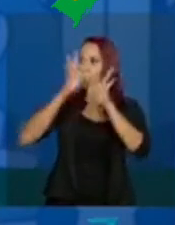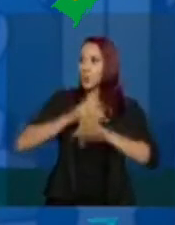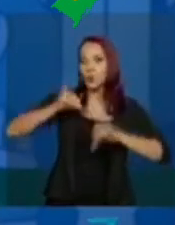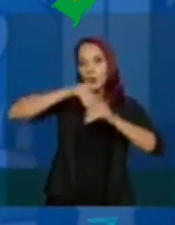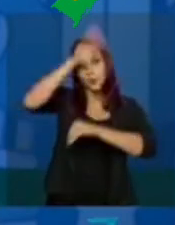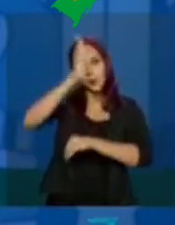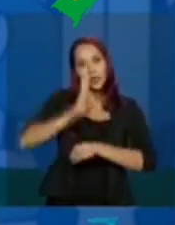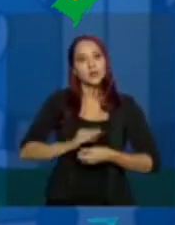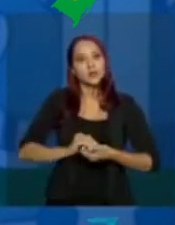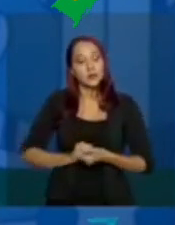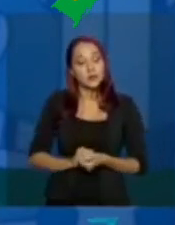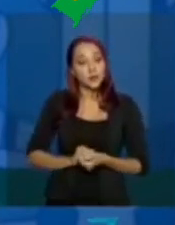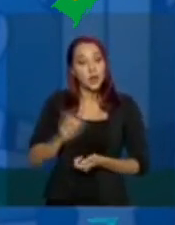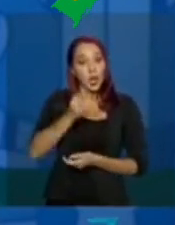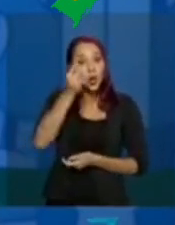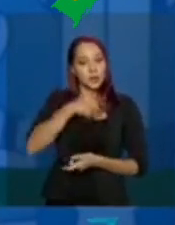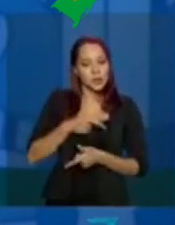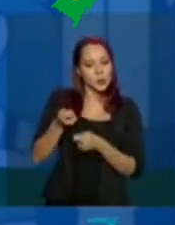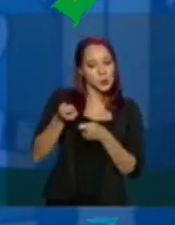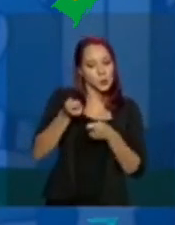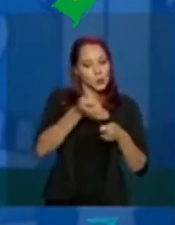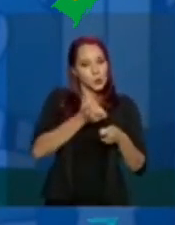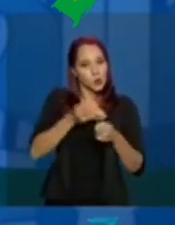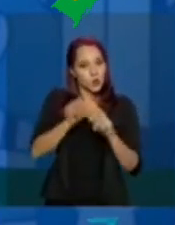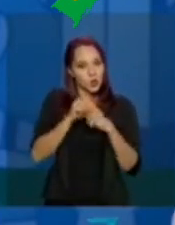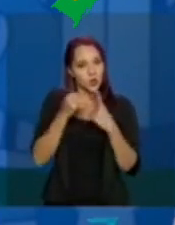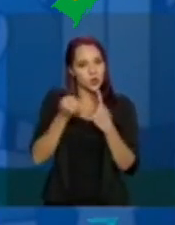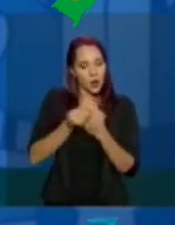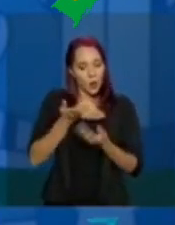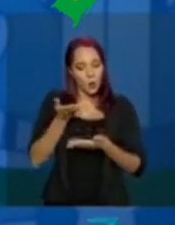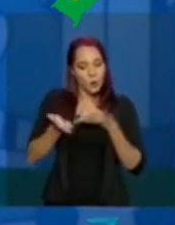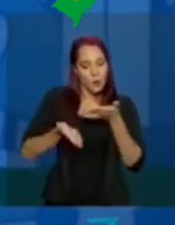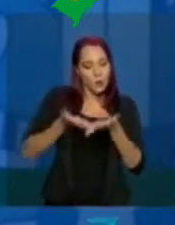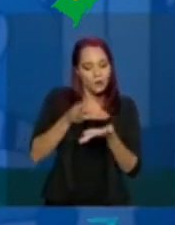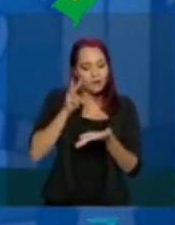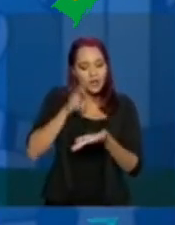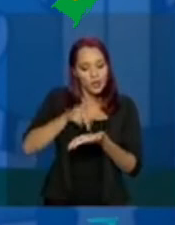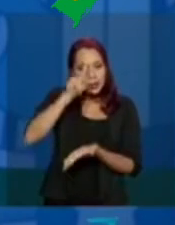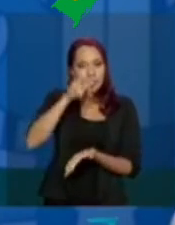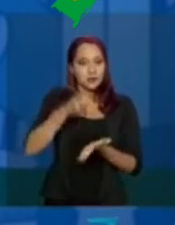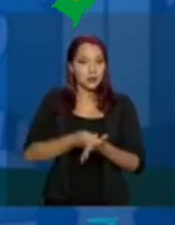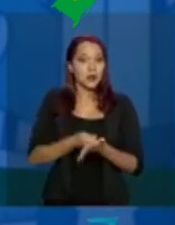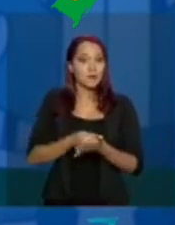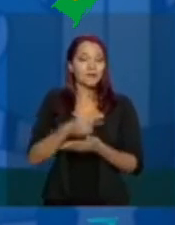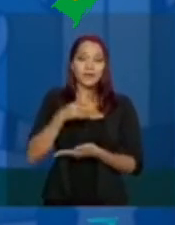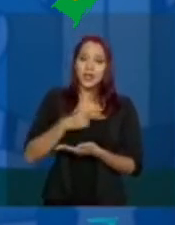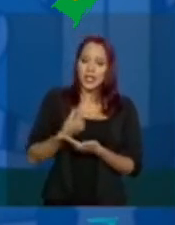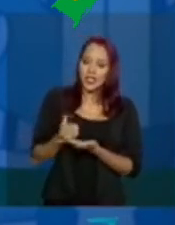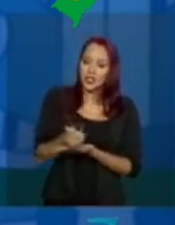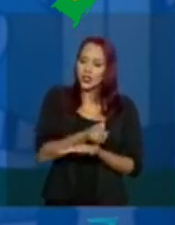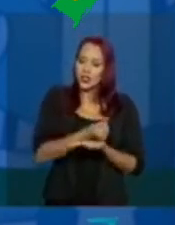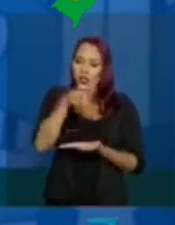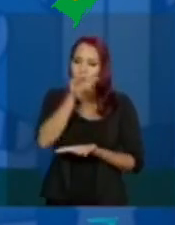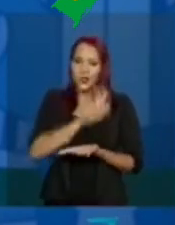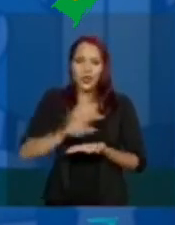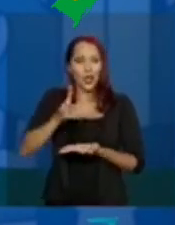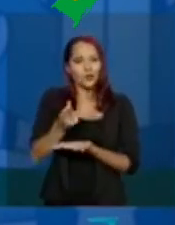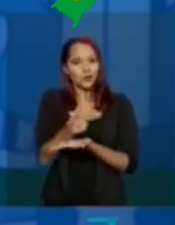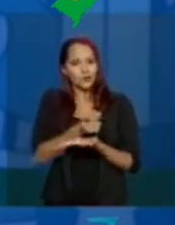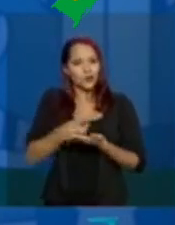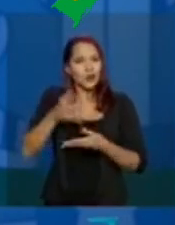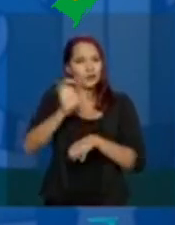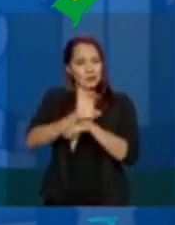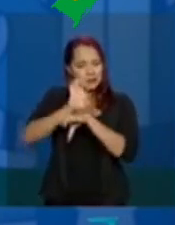É ele que tem um controle social amparando as suas decisões, que tem fundo nacional, que tem fundo estadual, que tem